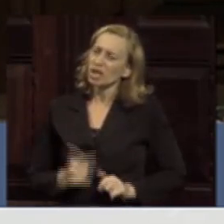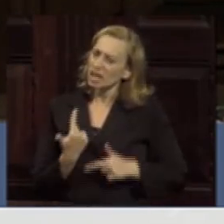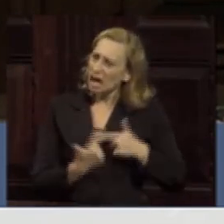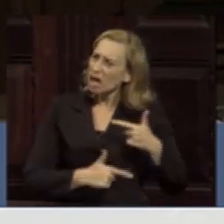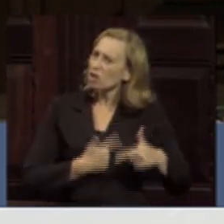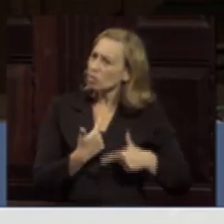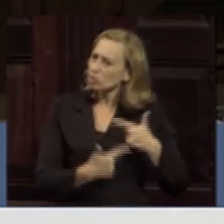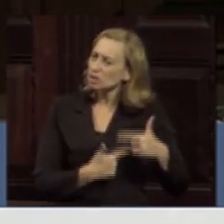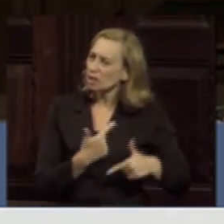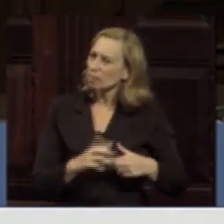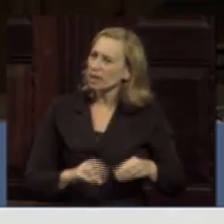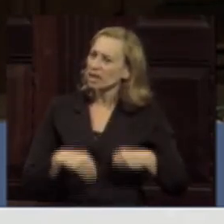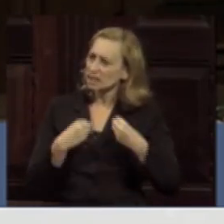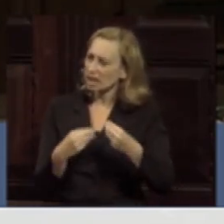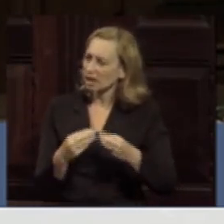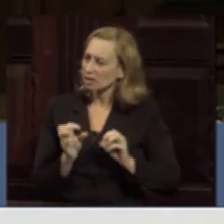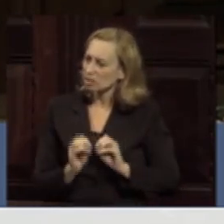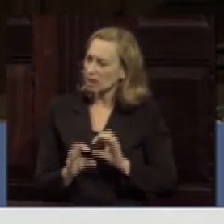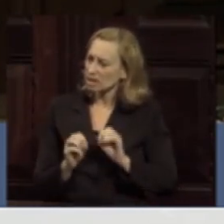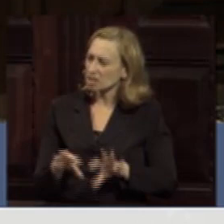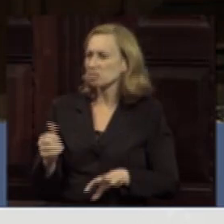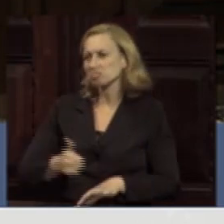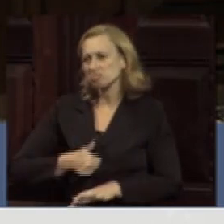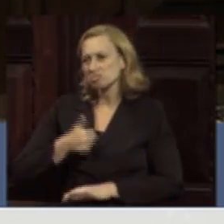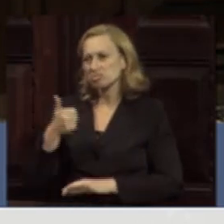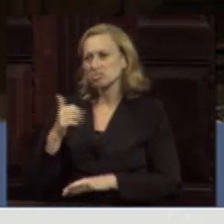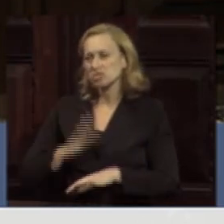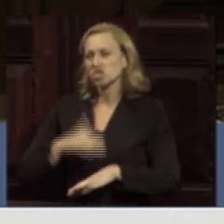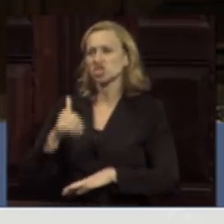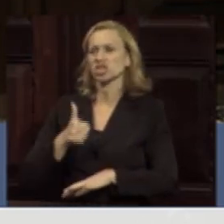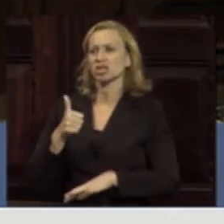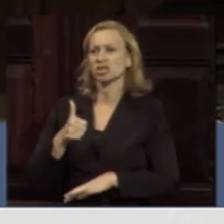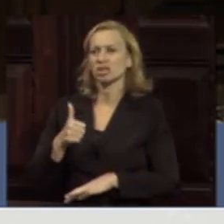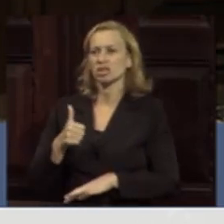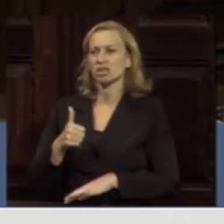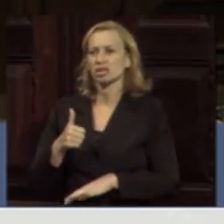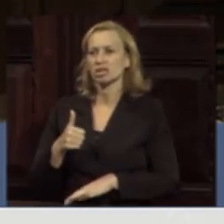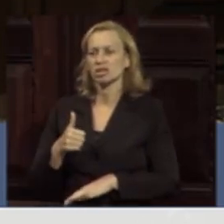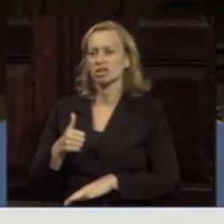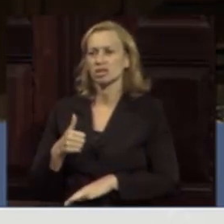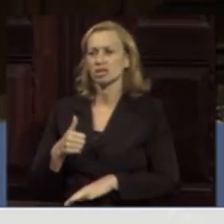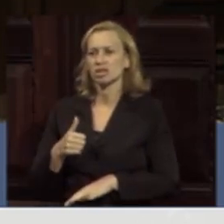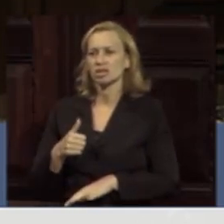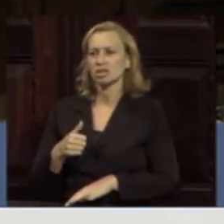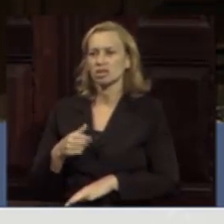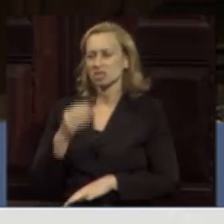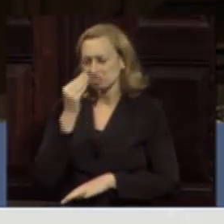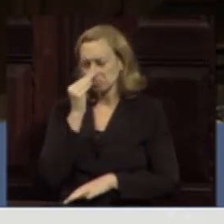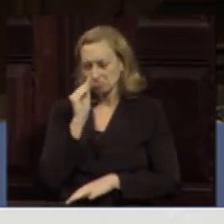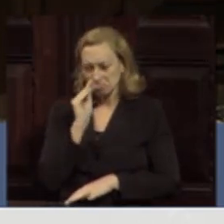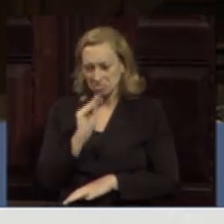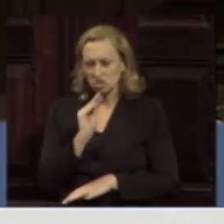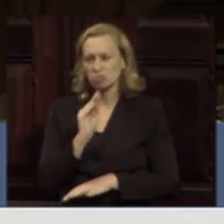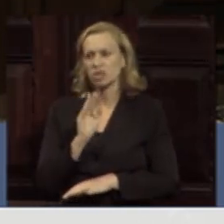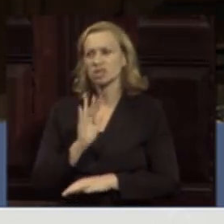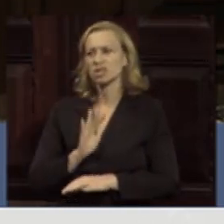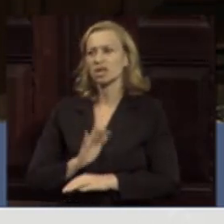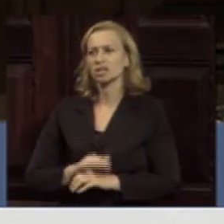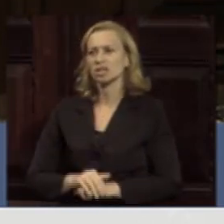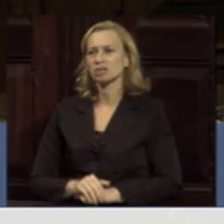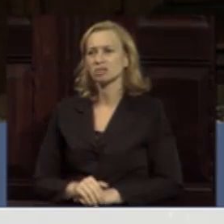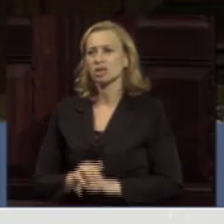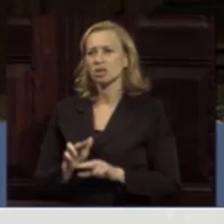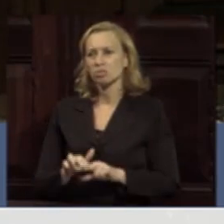de qualidade digna aos seus alunos seja abordada como uma questão de polícia. Por